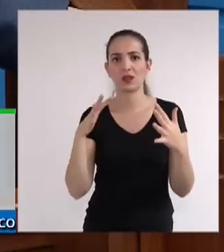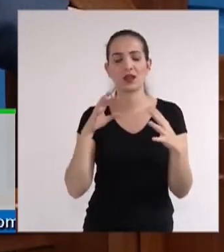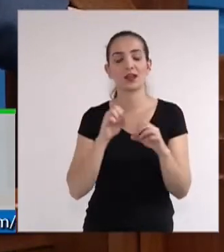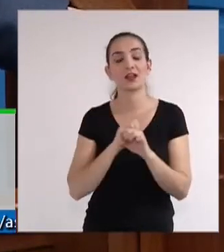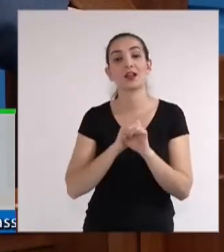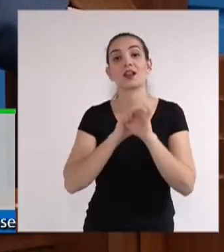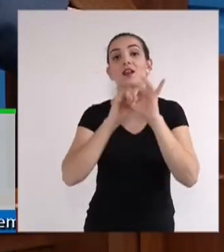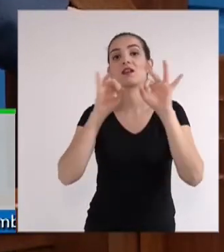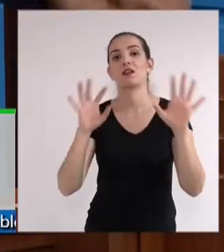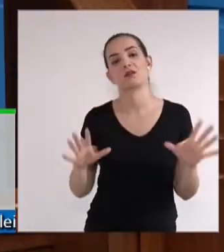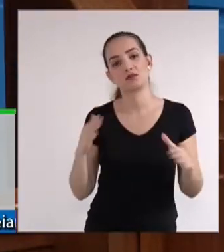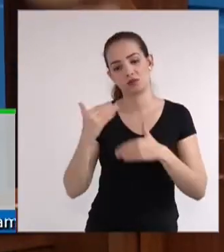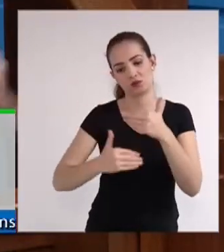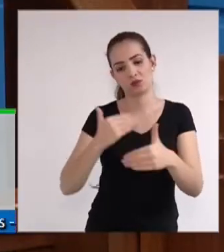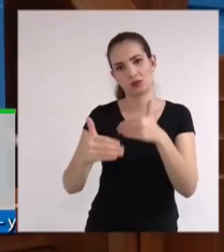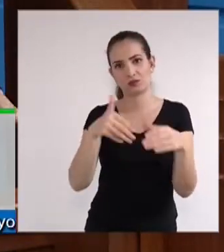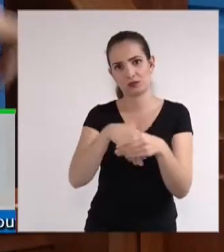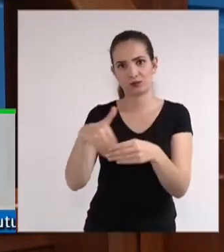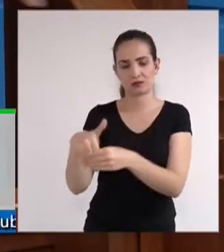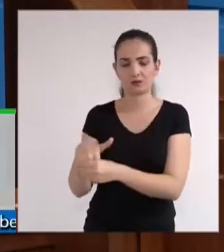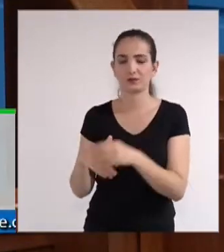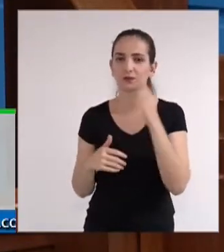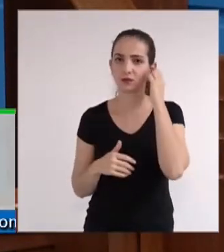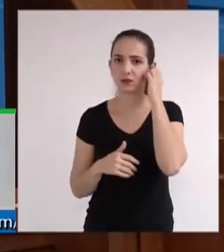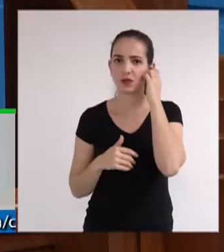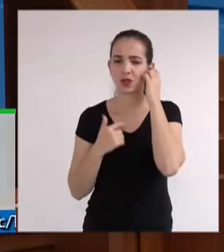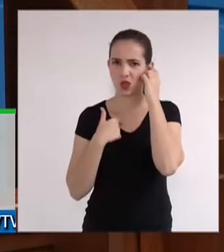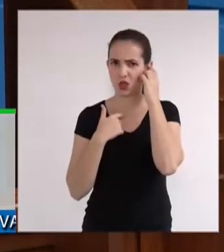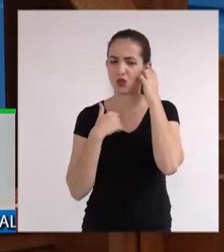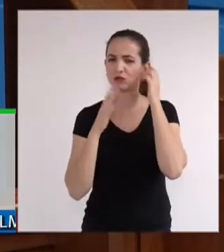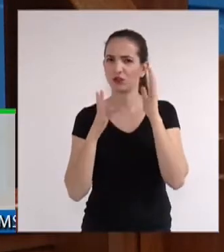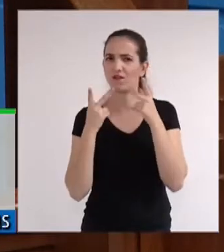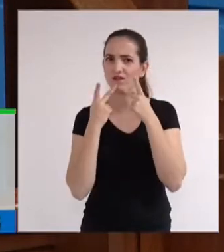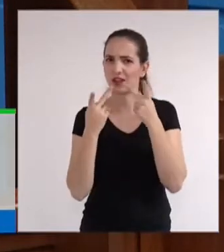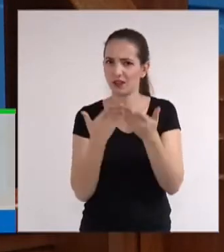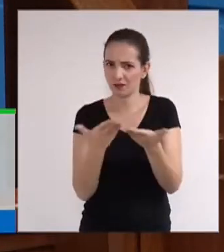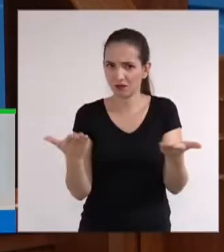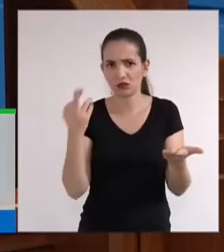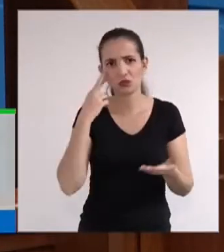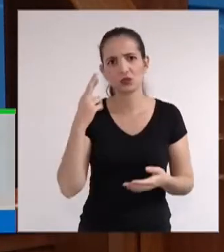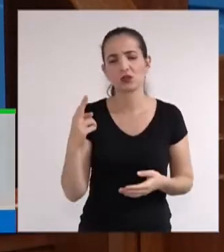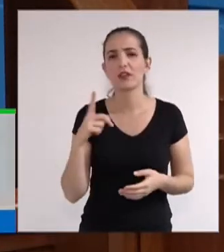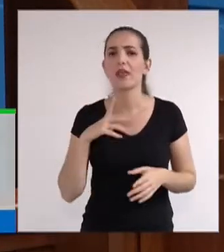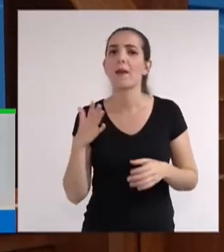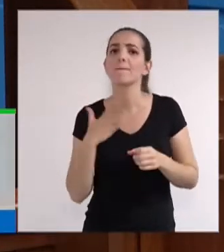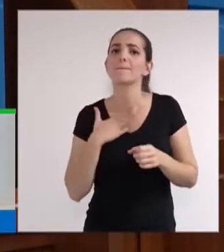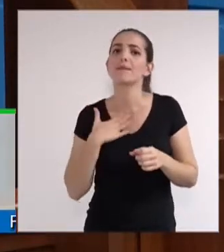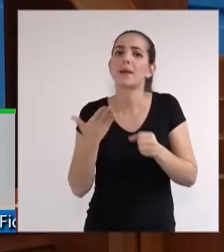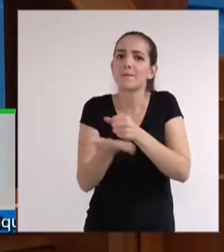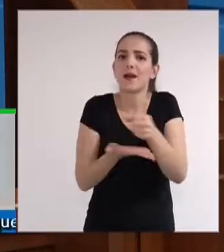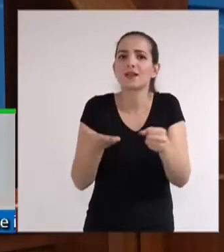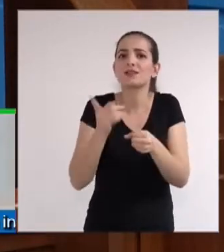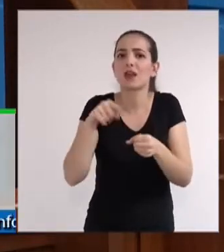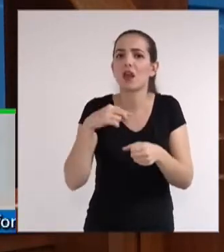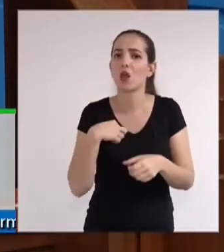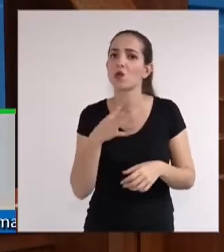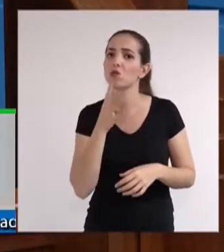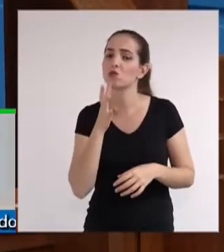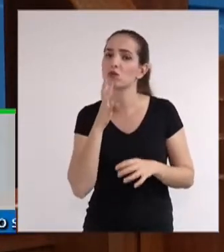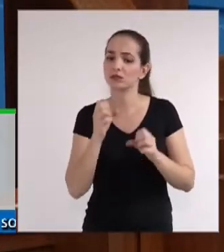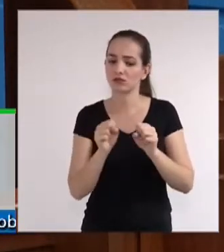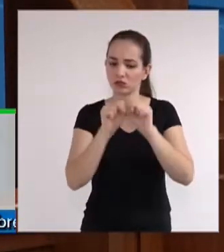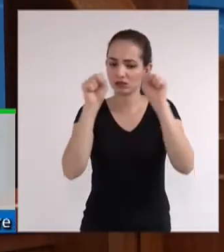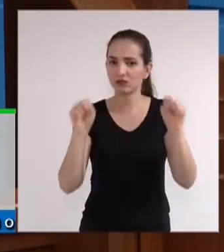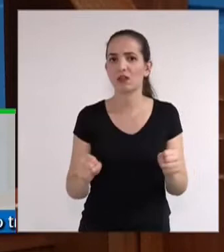processo eleitoral. E eu disse aos senhores, a minha dúvida do ponto de vista técnico-eletrônico tem base no conhecimento de mestres da tecnologia da